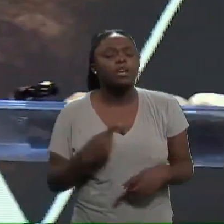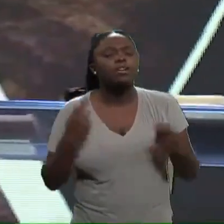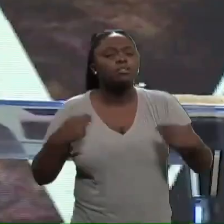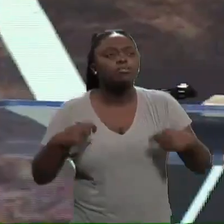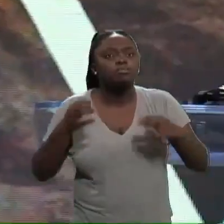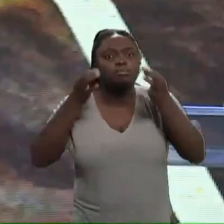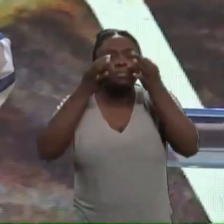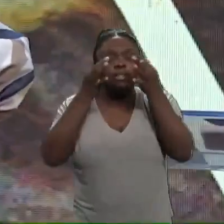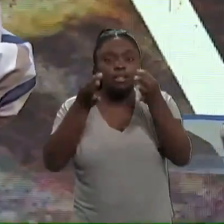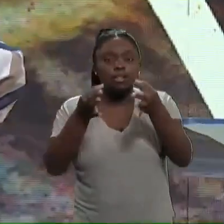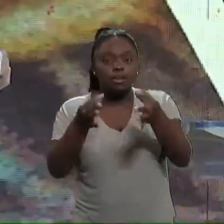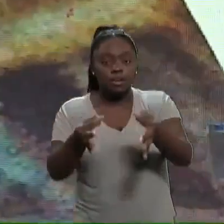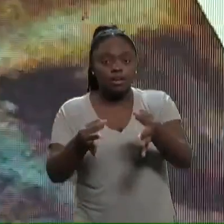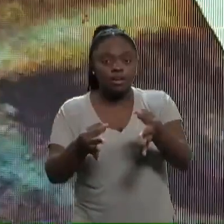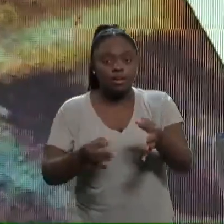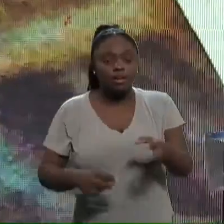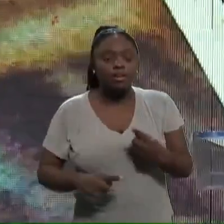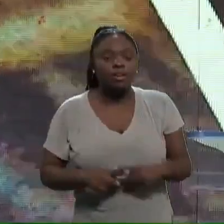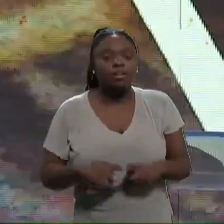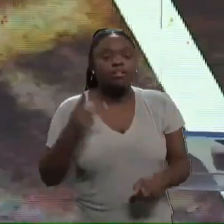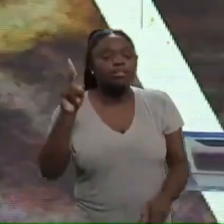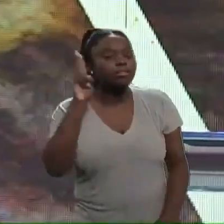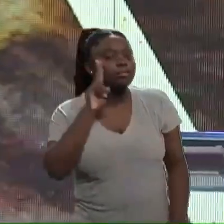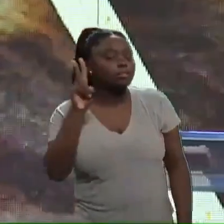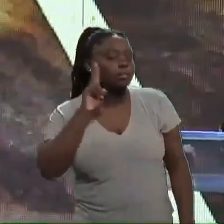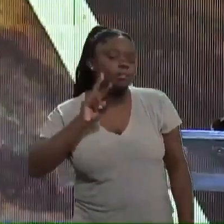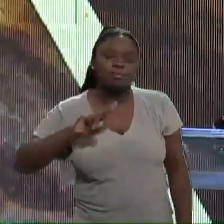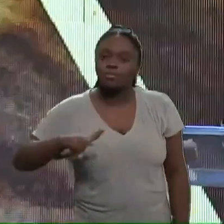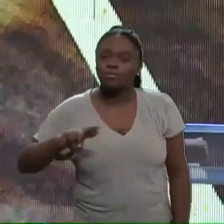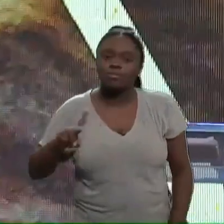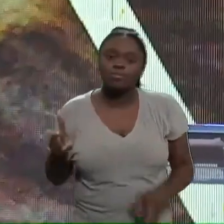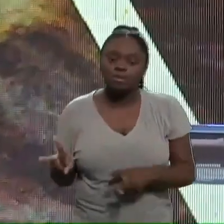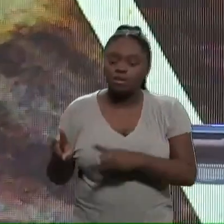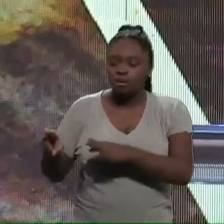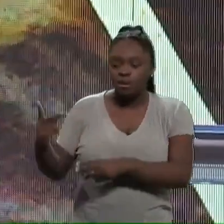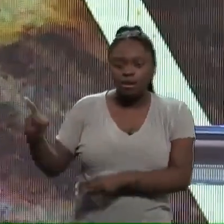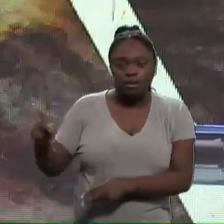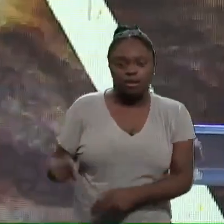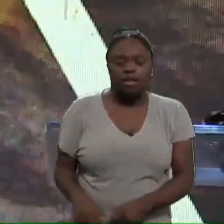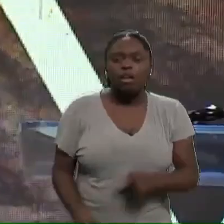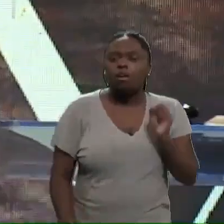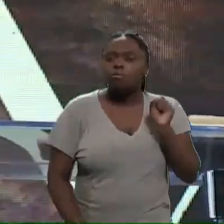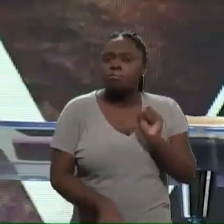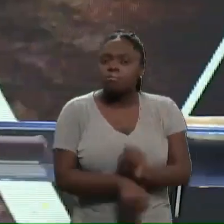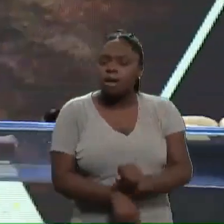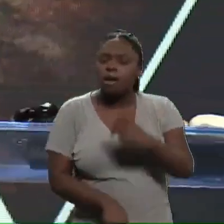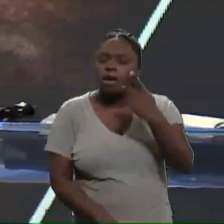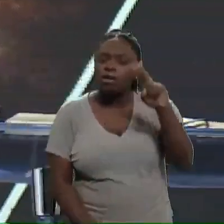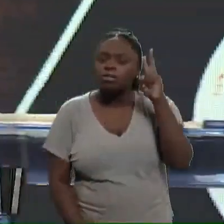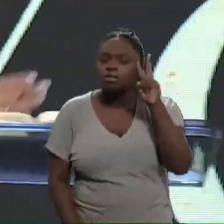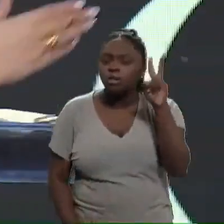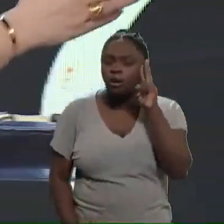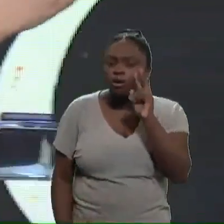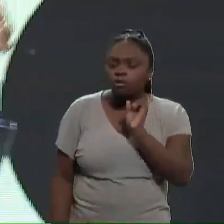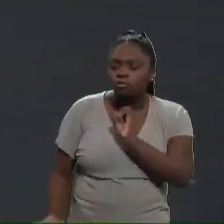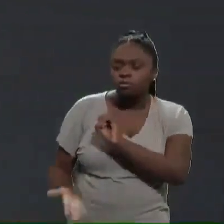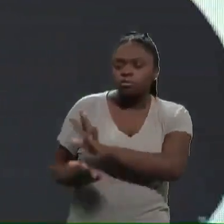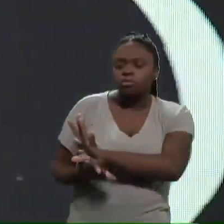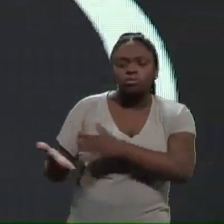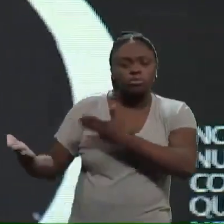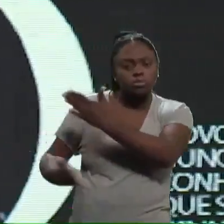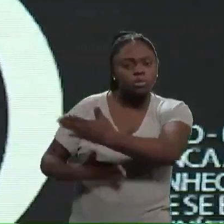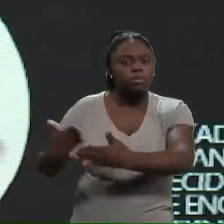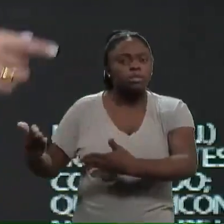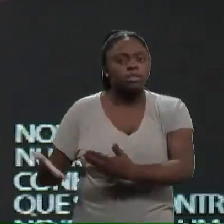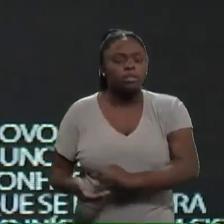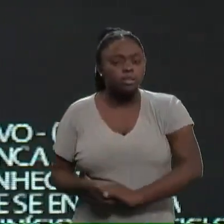sentidos aguçados? Porque a sua história não é a história do outro. Pare de projetar a sua história, pare de projetar aquilo que deu certo